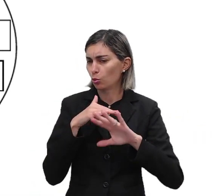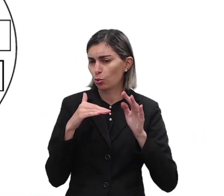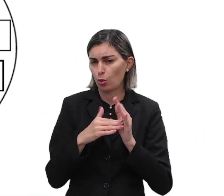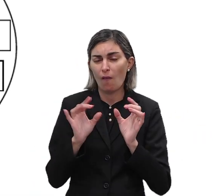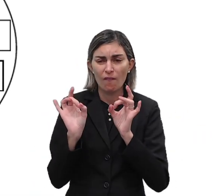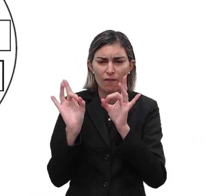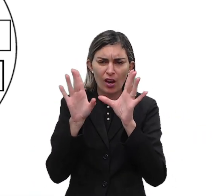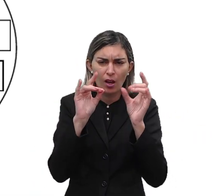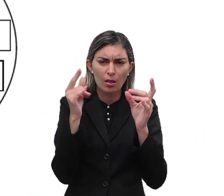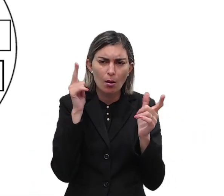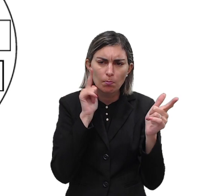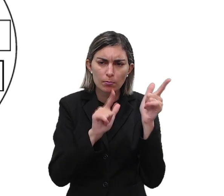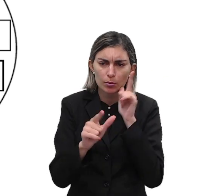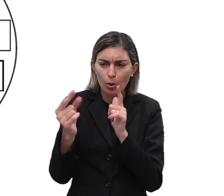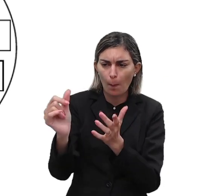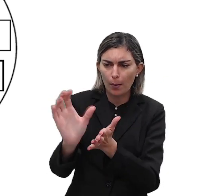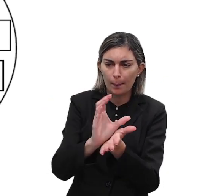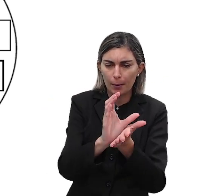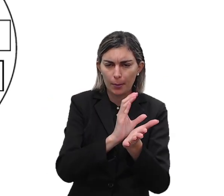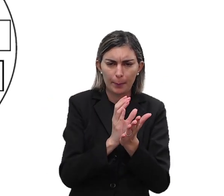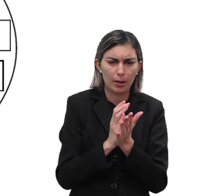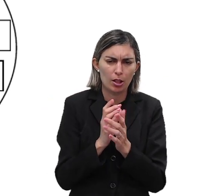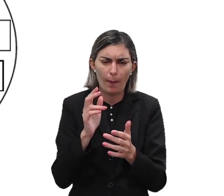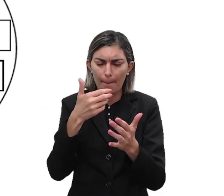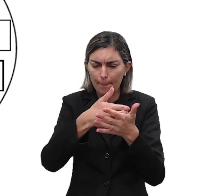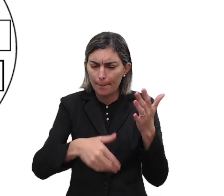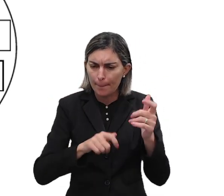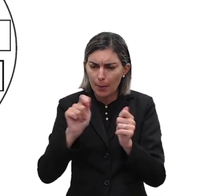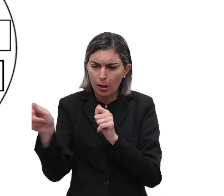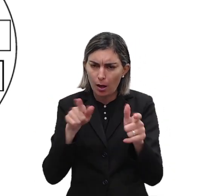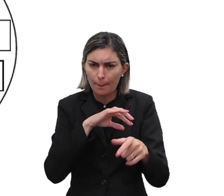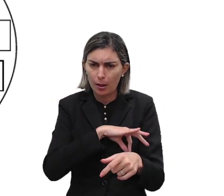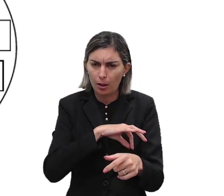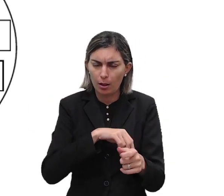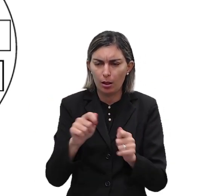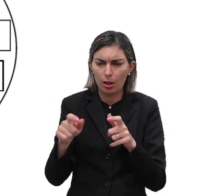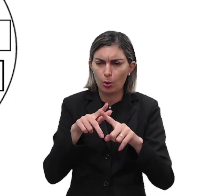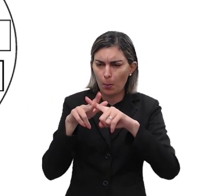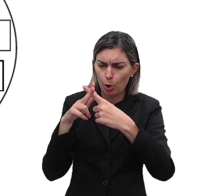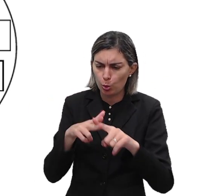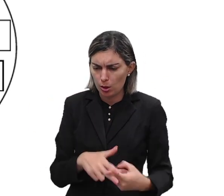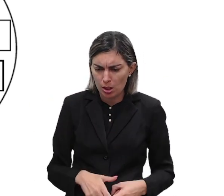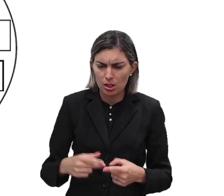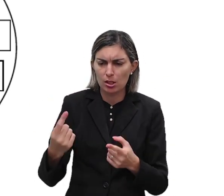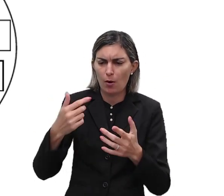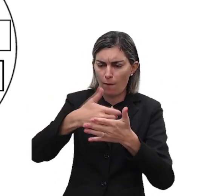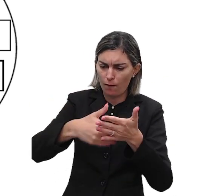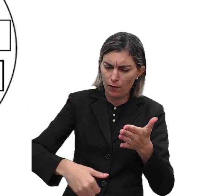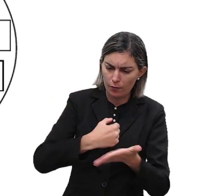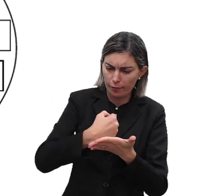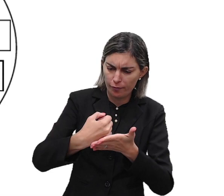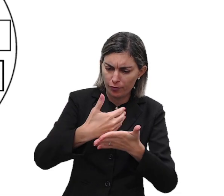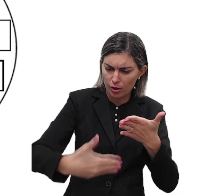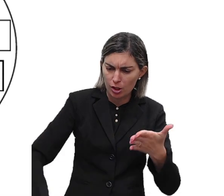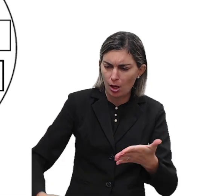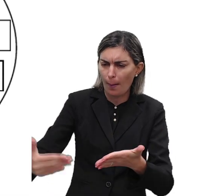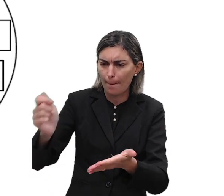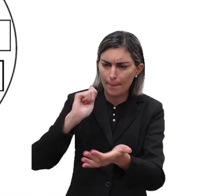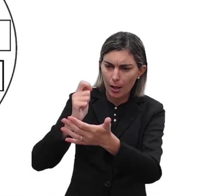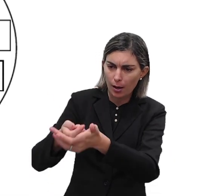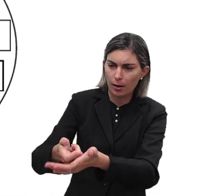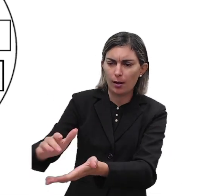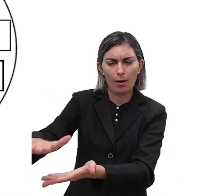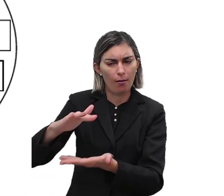vendas, faturamento, gestão de ativos, folha de pagamento, gestão financeira, manutenção, recebimento fiscal, contas a receber, contas a